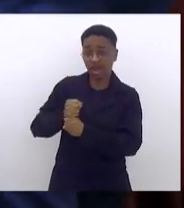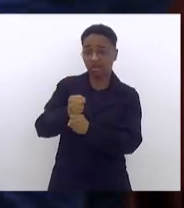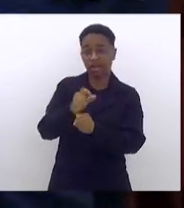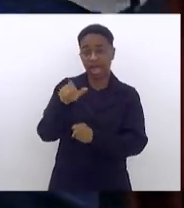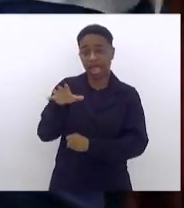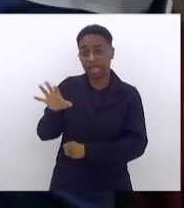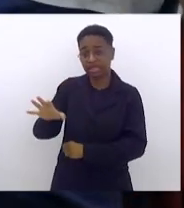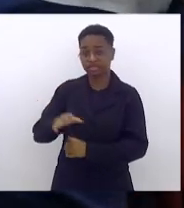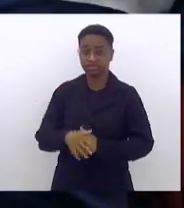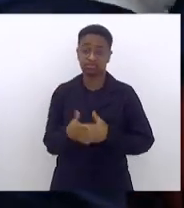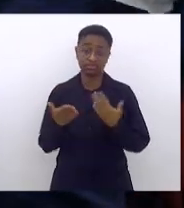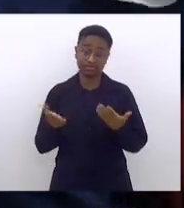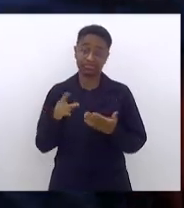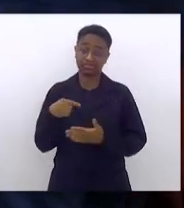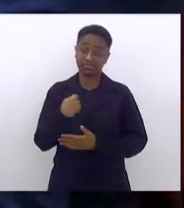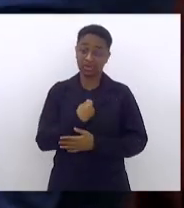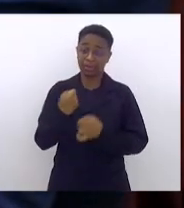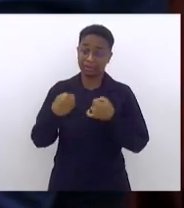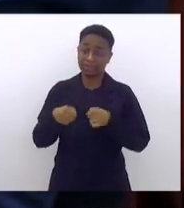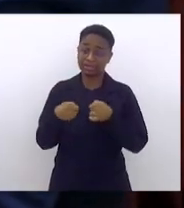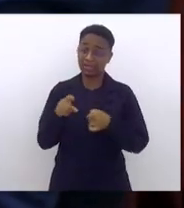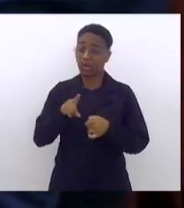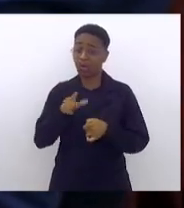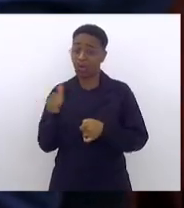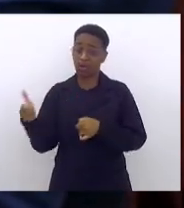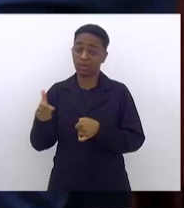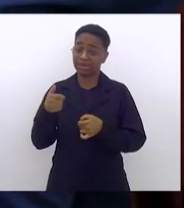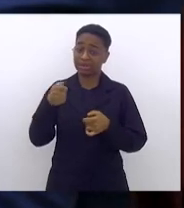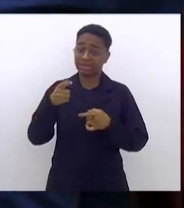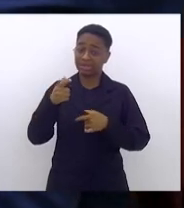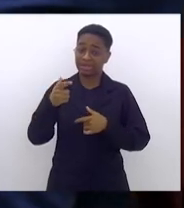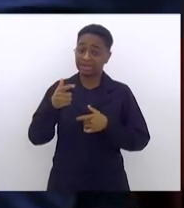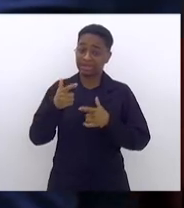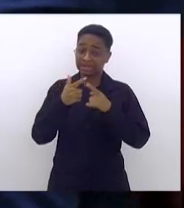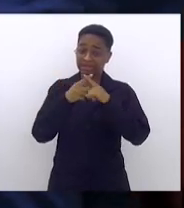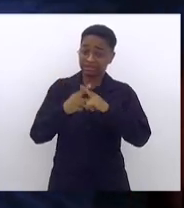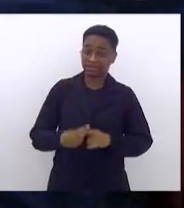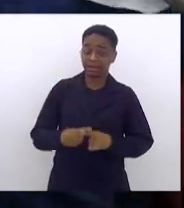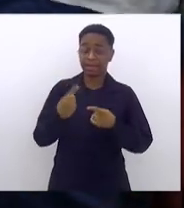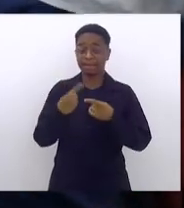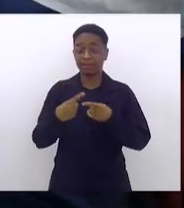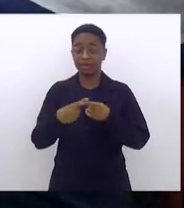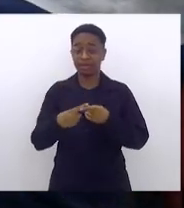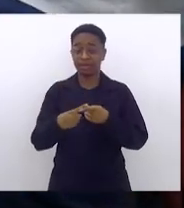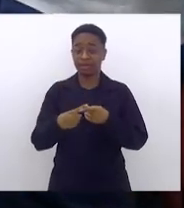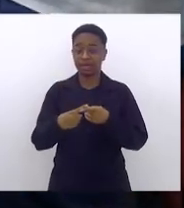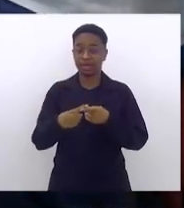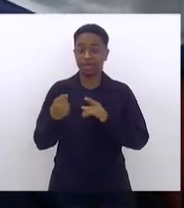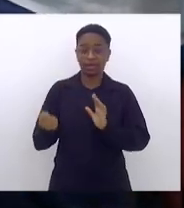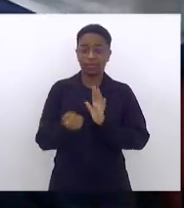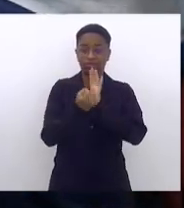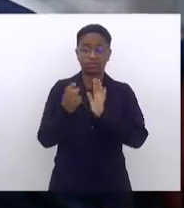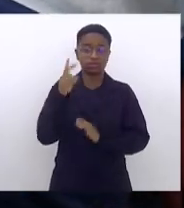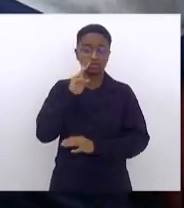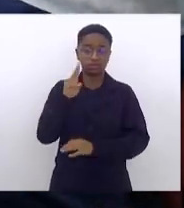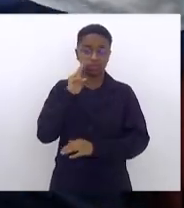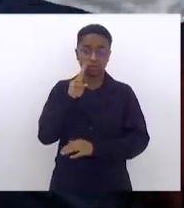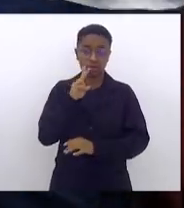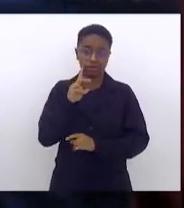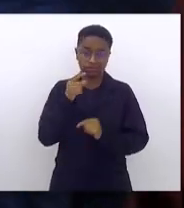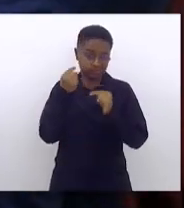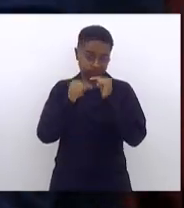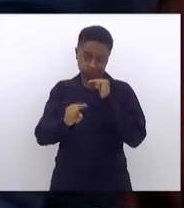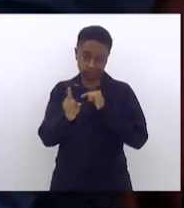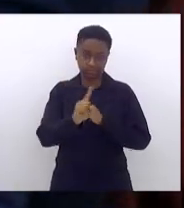Glória. Aí a gente vai ter que fazer uma outra batalha para a Feira da Glória não se chamar Glória, porque, historicamente, isso não é